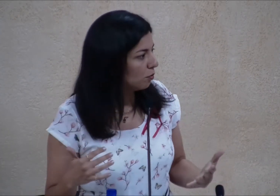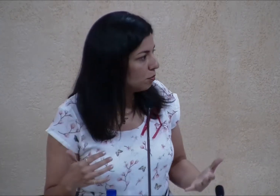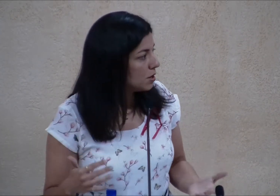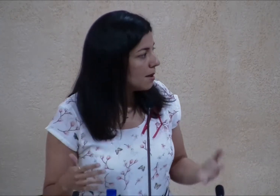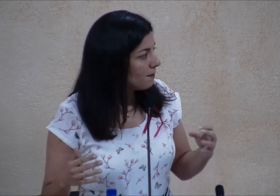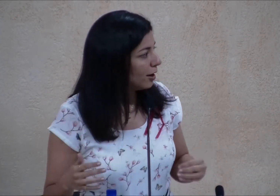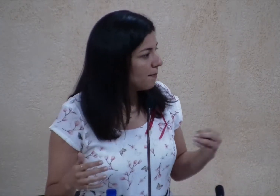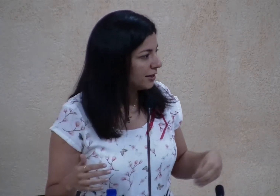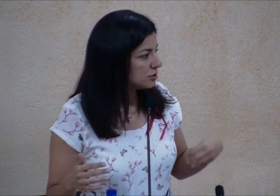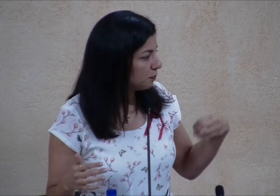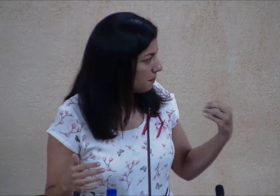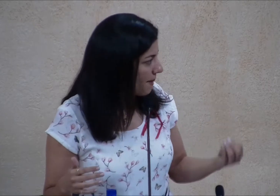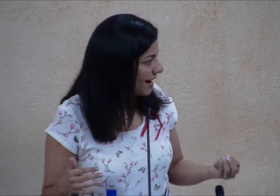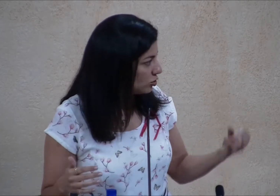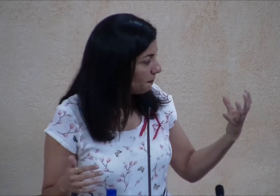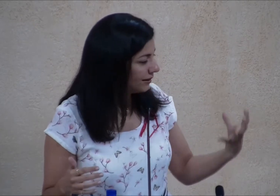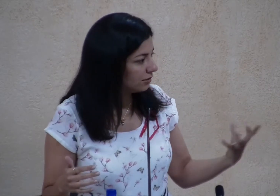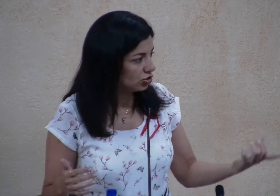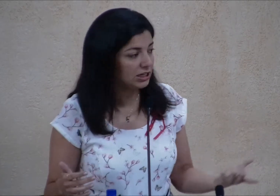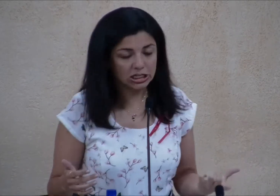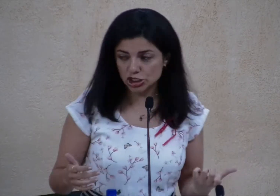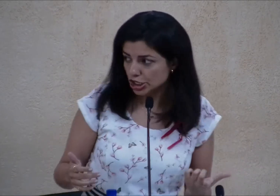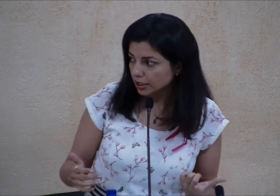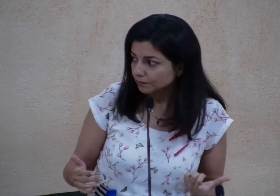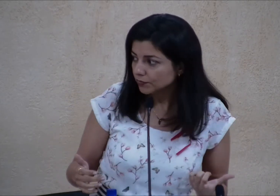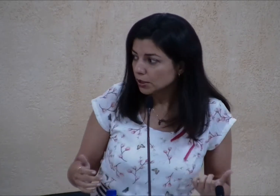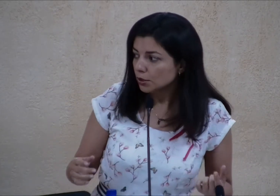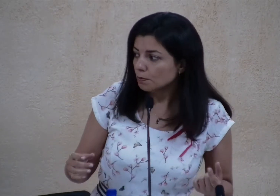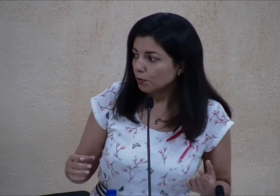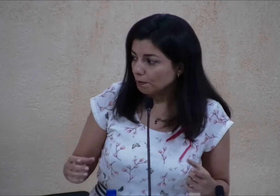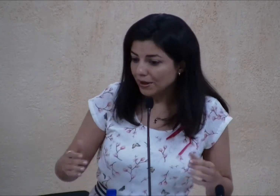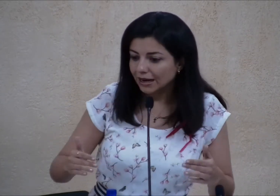denominador comum, pelo menos por parte do padrão de energia,